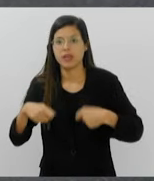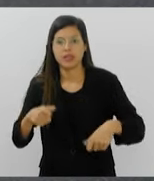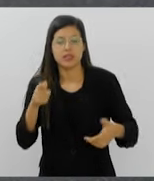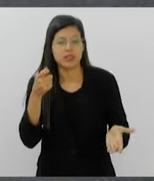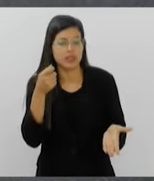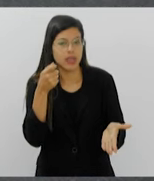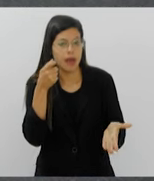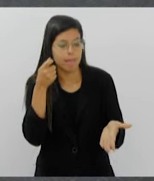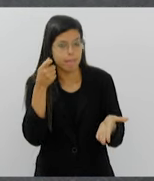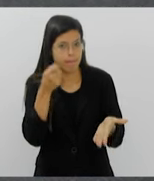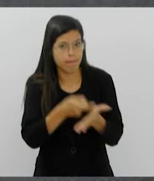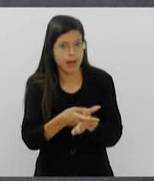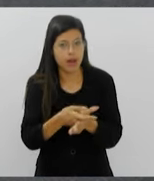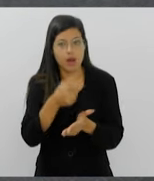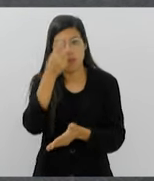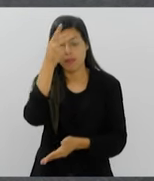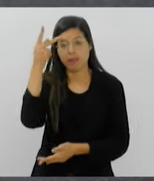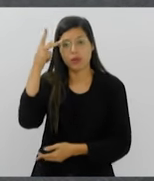pessoa física,